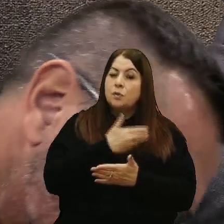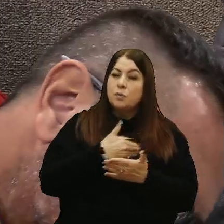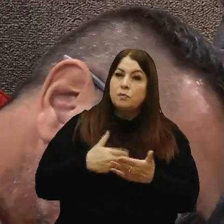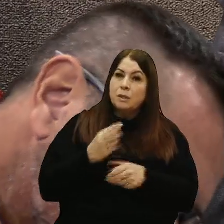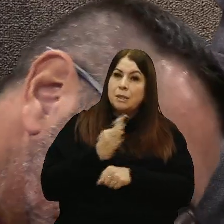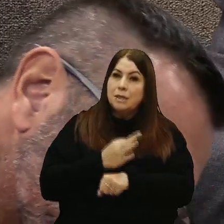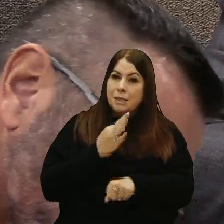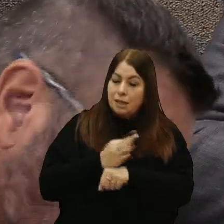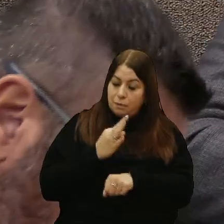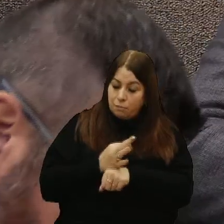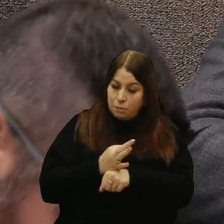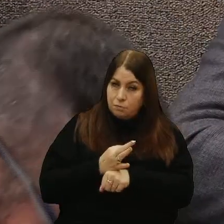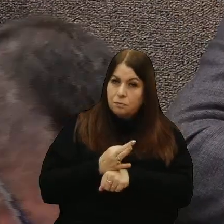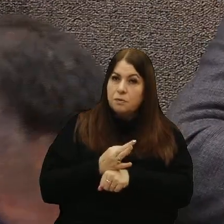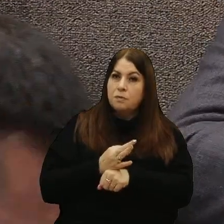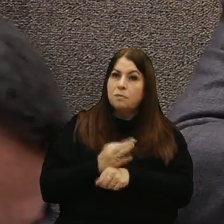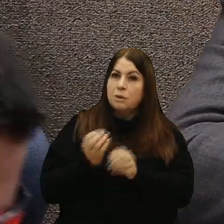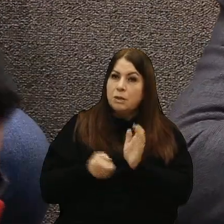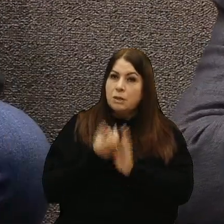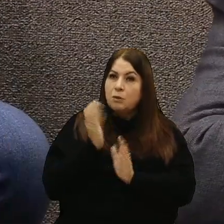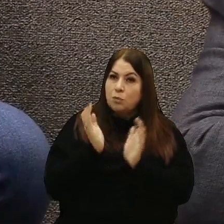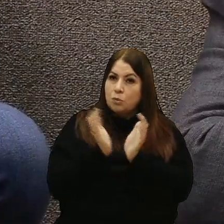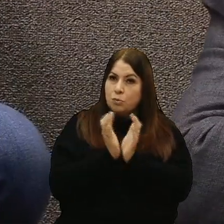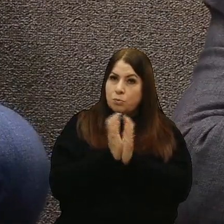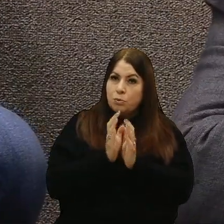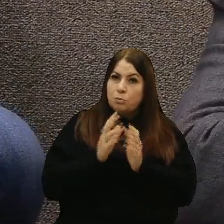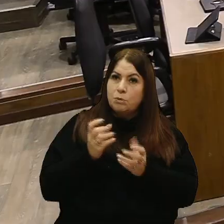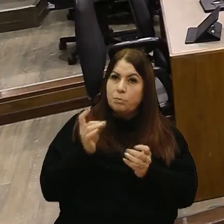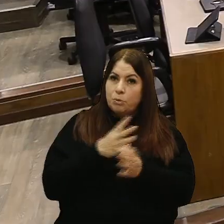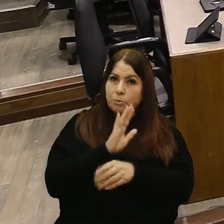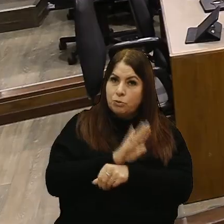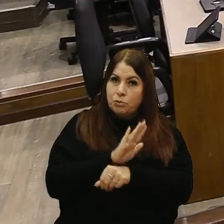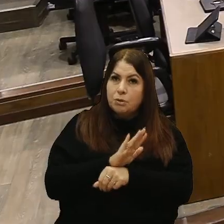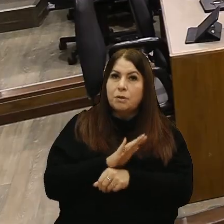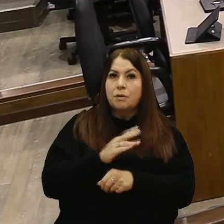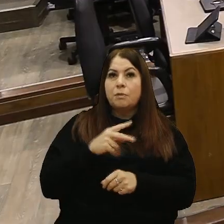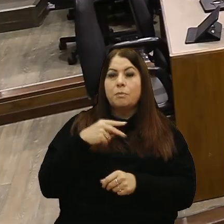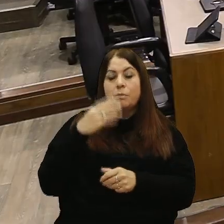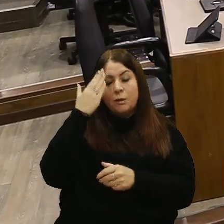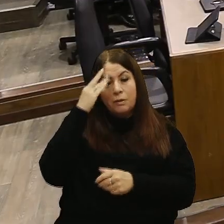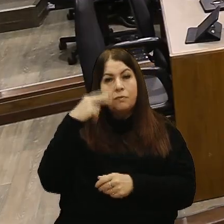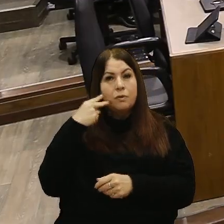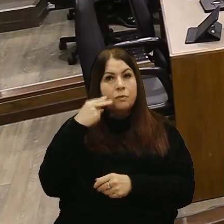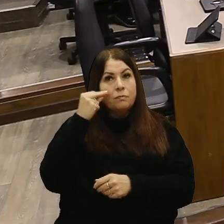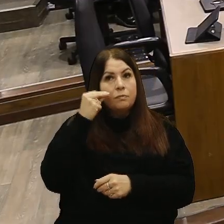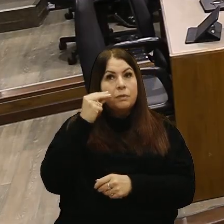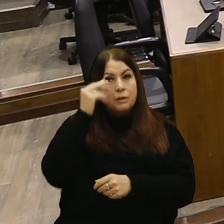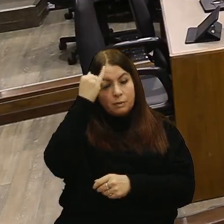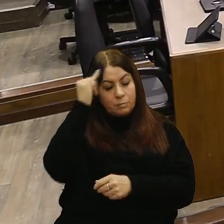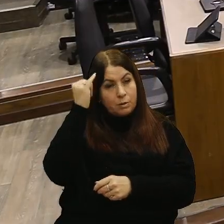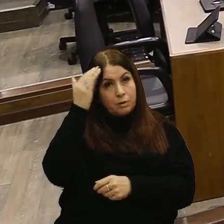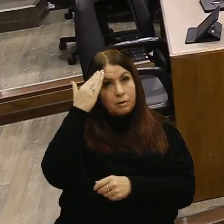teimoso. Vamos criar um grupo de trabalho e eu quero me colocar à disposição. Obrigado, vereador D'Ambrós. Vereador Cláudio Libardi.